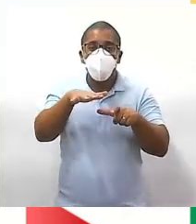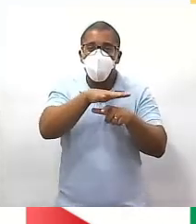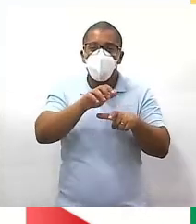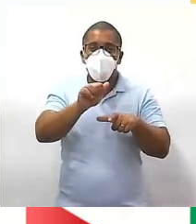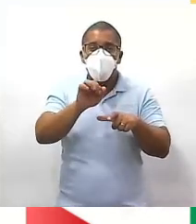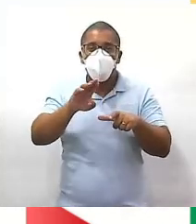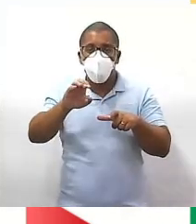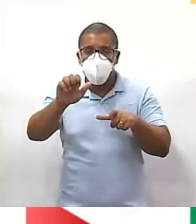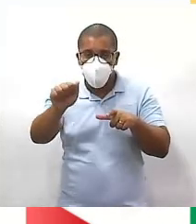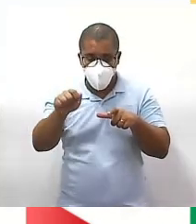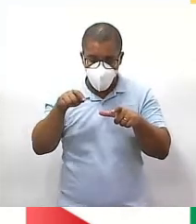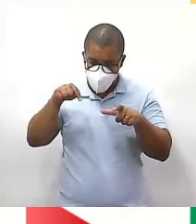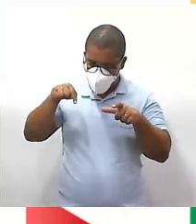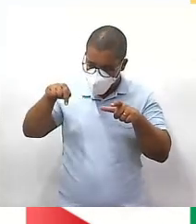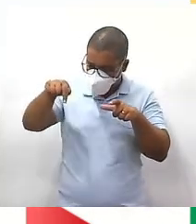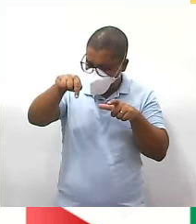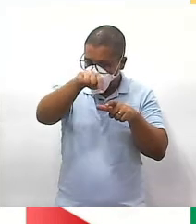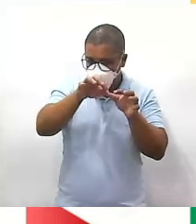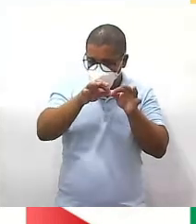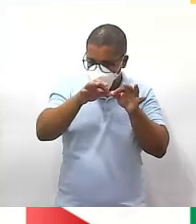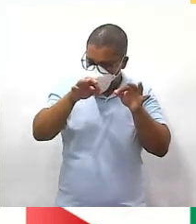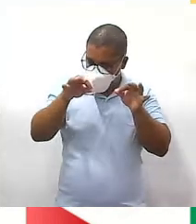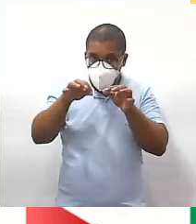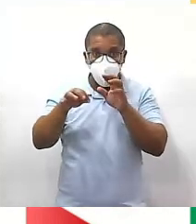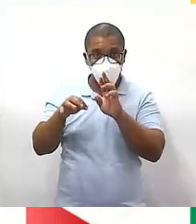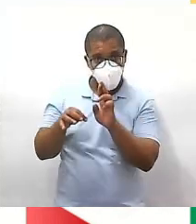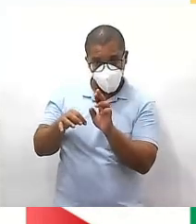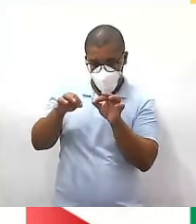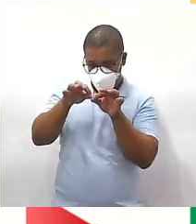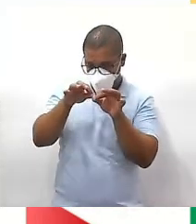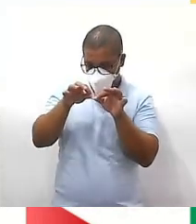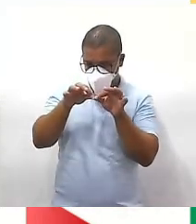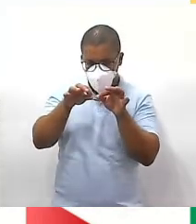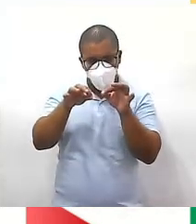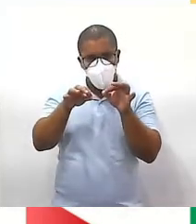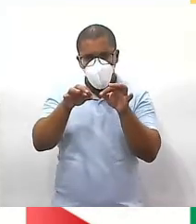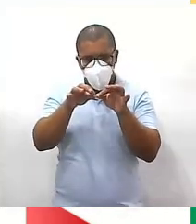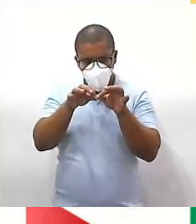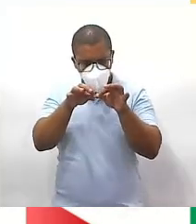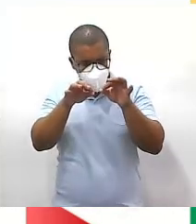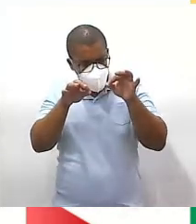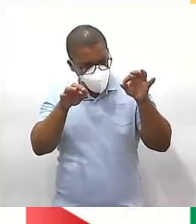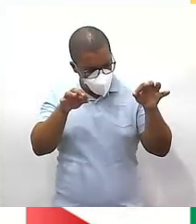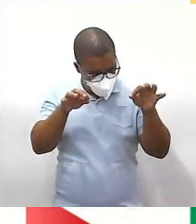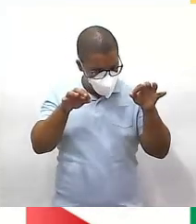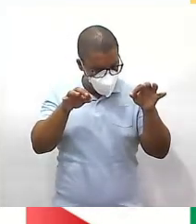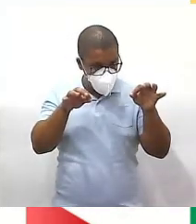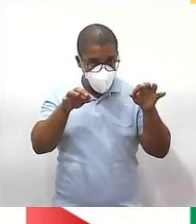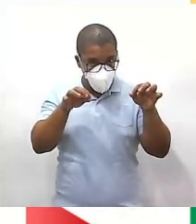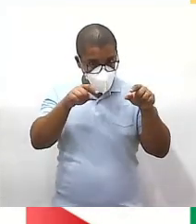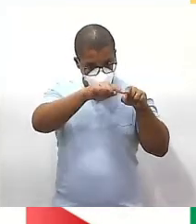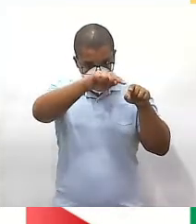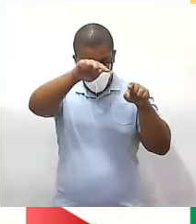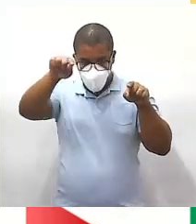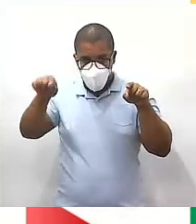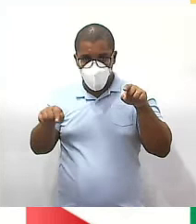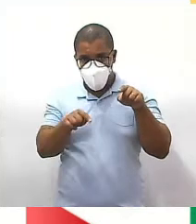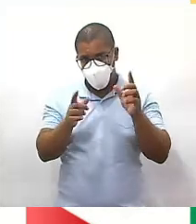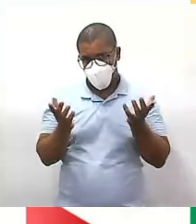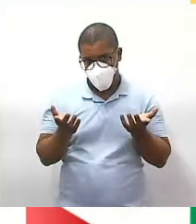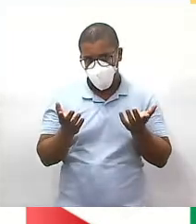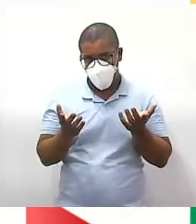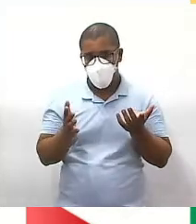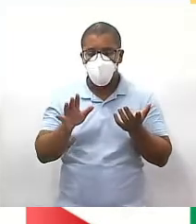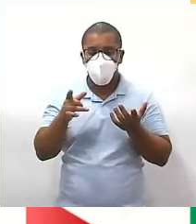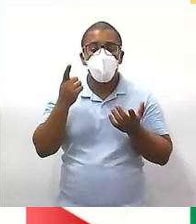o entorno ali que distancia o raio ao centro, ou o centro ao raio, tanto faz, tá bom? Segue comigo. Eu tenho